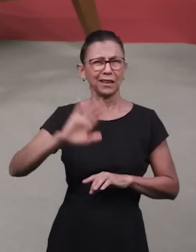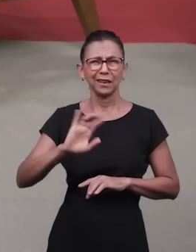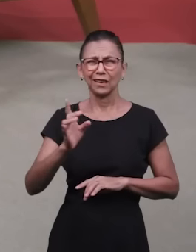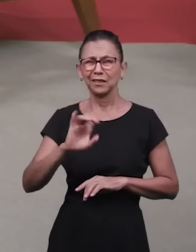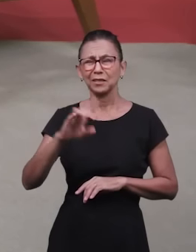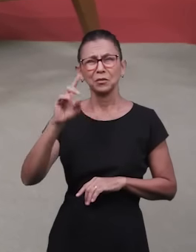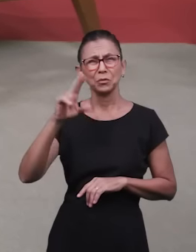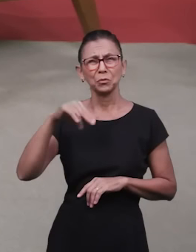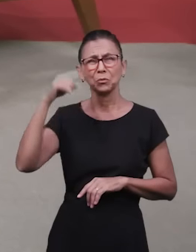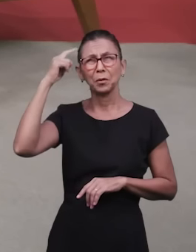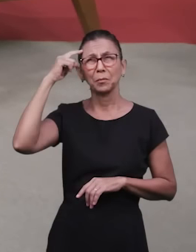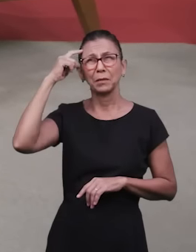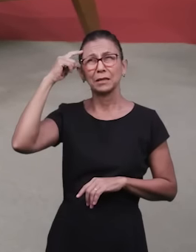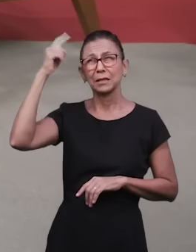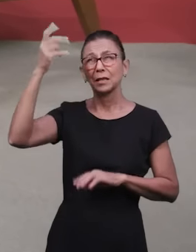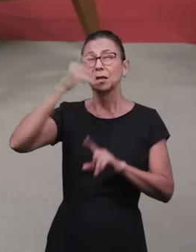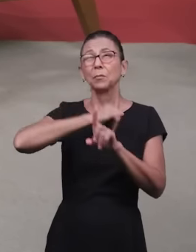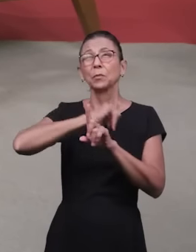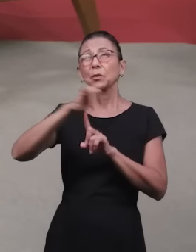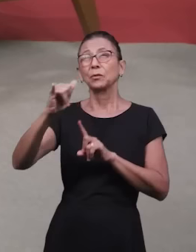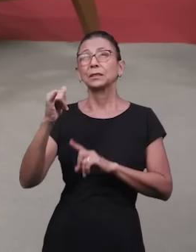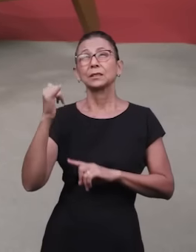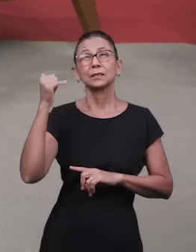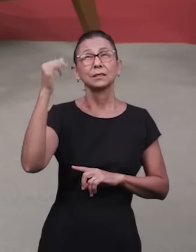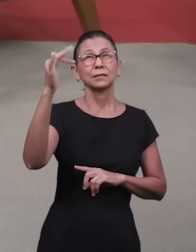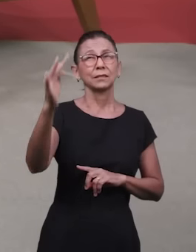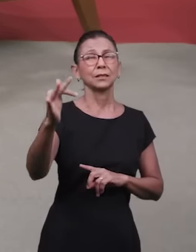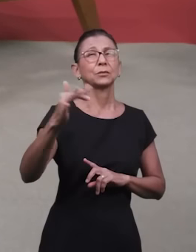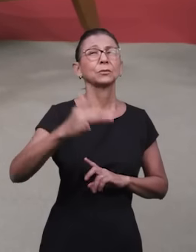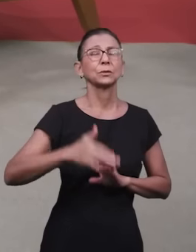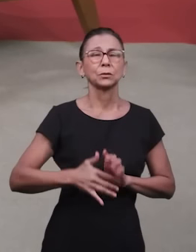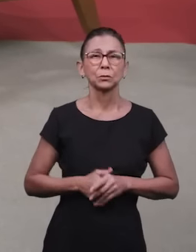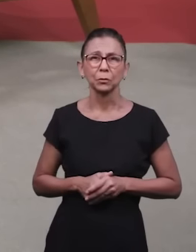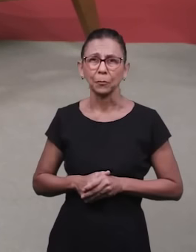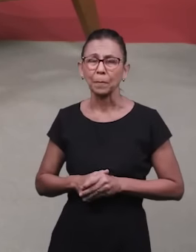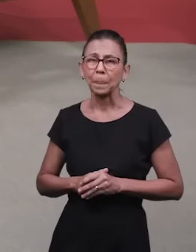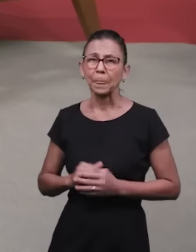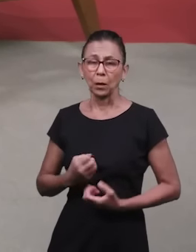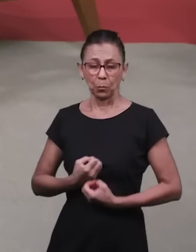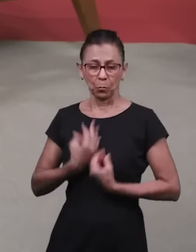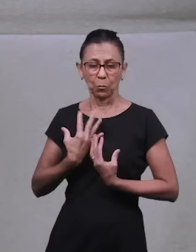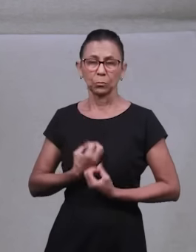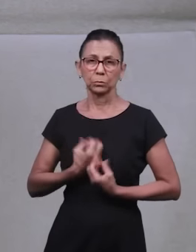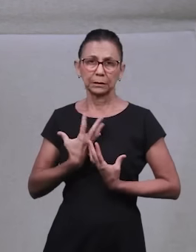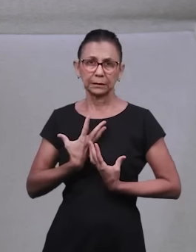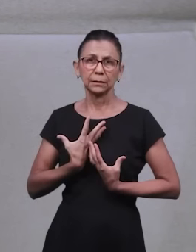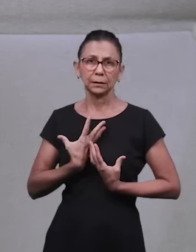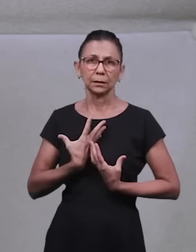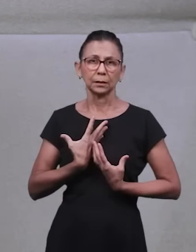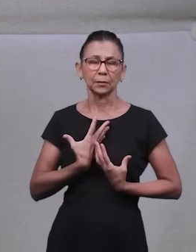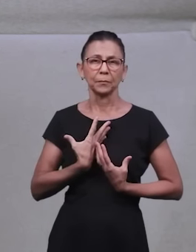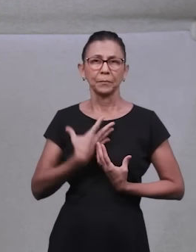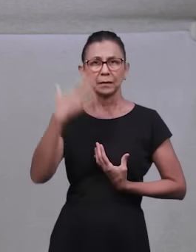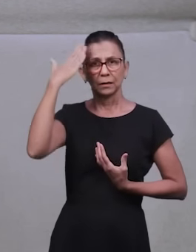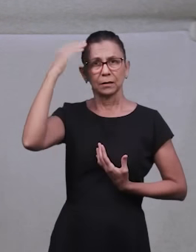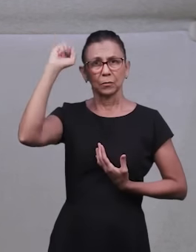É. Ele não tinha ideia. Do alcance profético, não é? Não, ele não tinha ideia. Ele escreve uma poesia